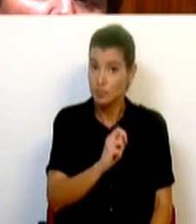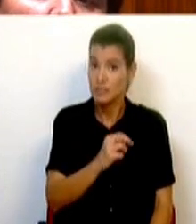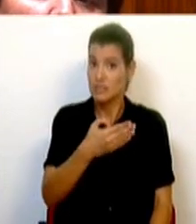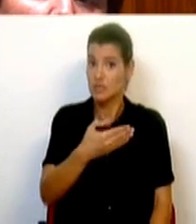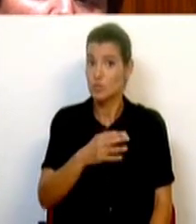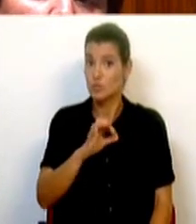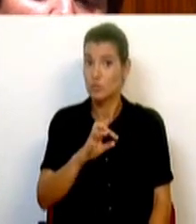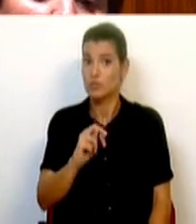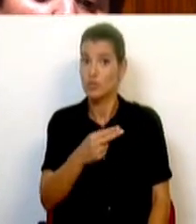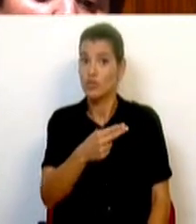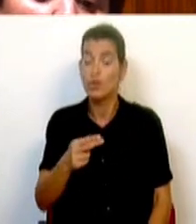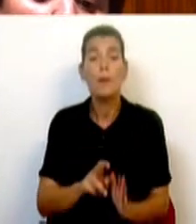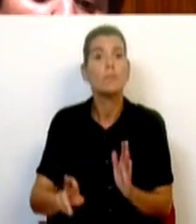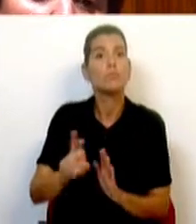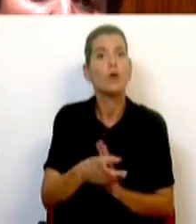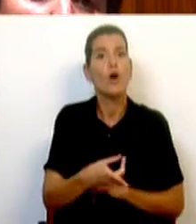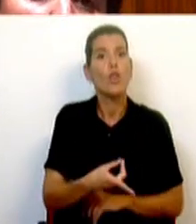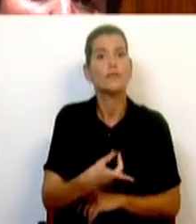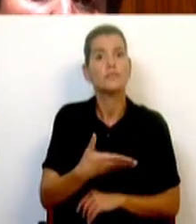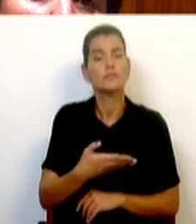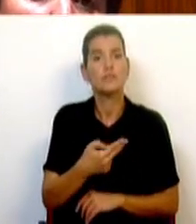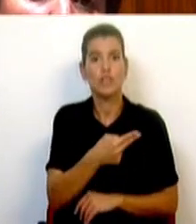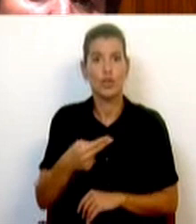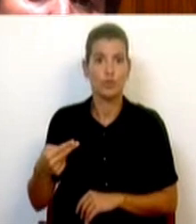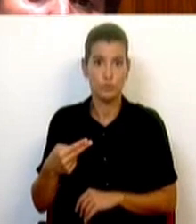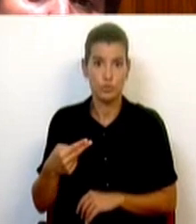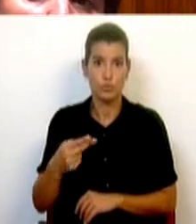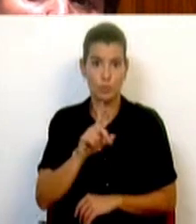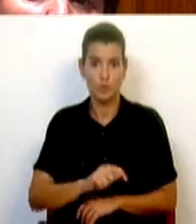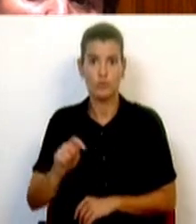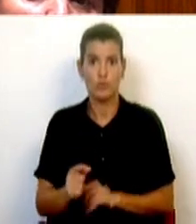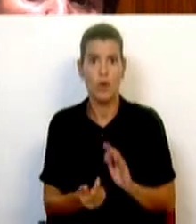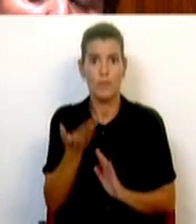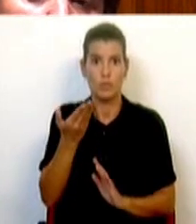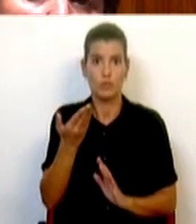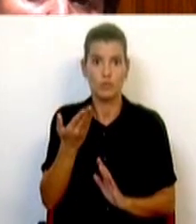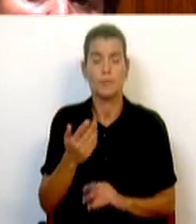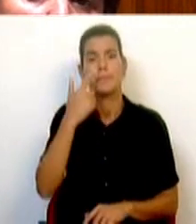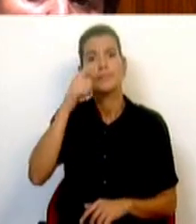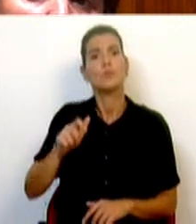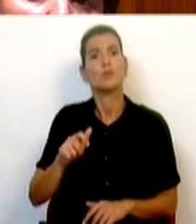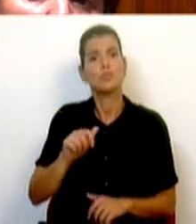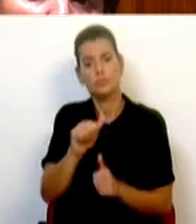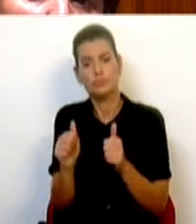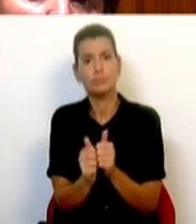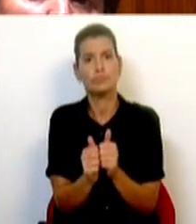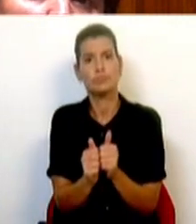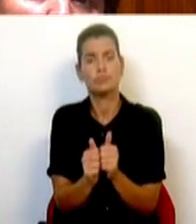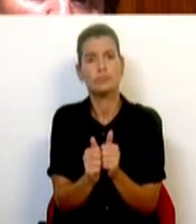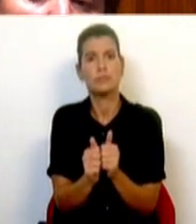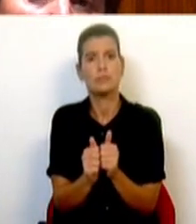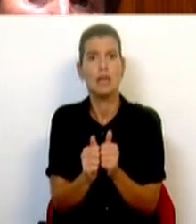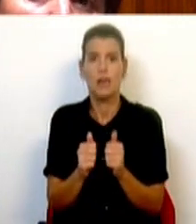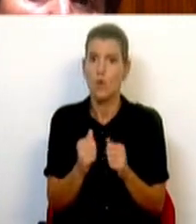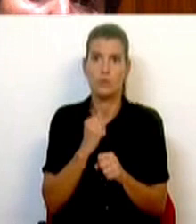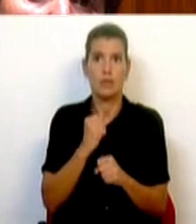3.780 euros, ou seja, mais 917 euros por mês. E um assistente graduado sénior, ou seja,